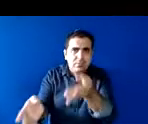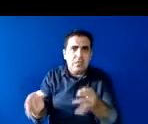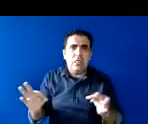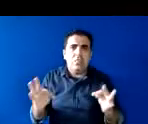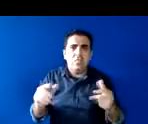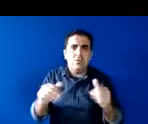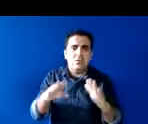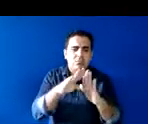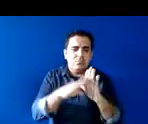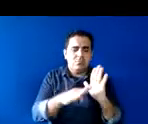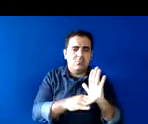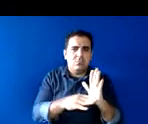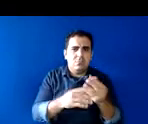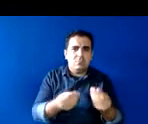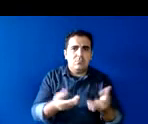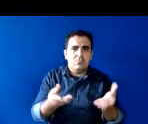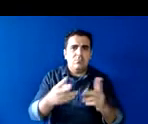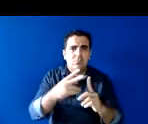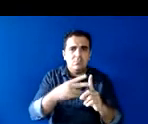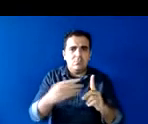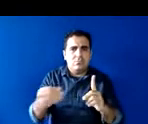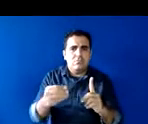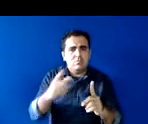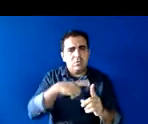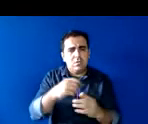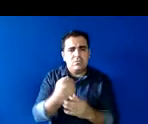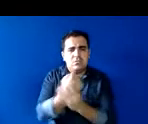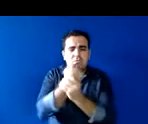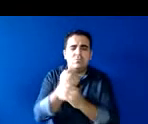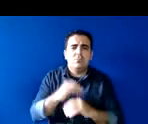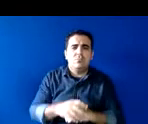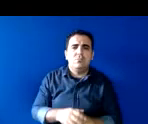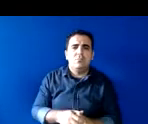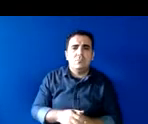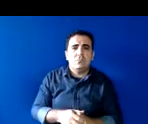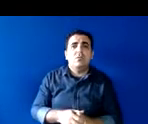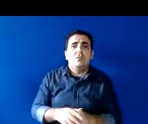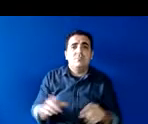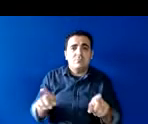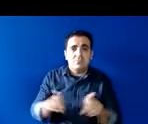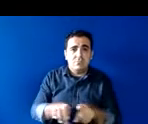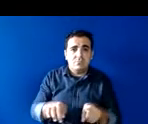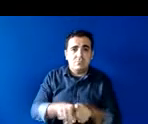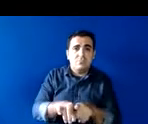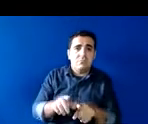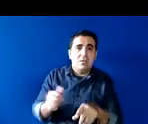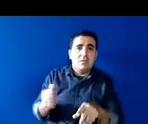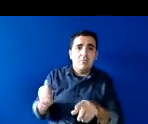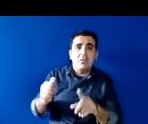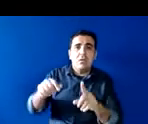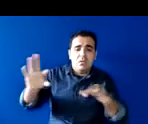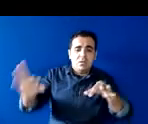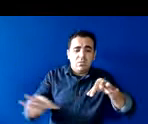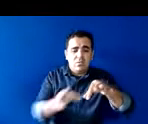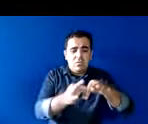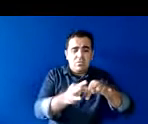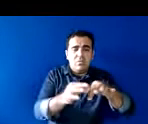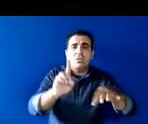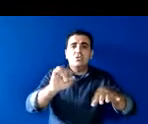de planejamento reprodutivo existentes e seguros, né? Inclusive a inserção do DIU,